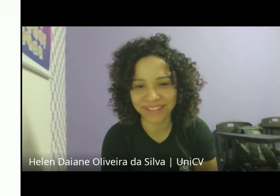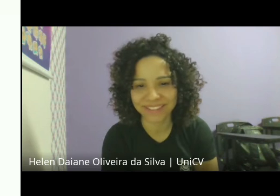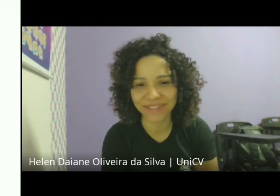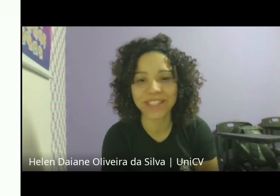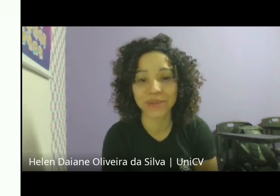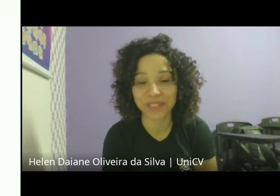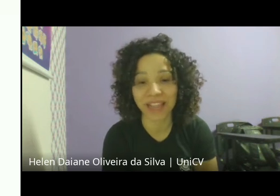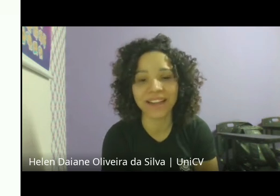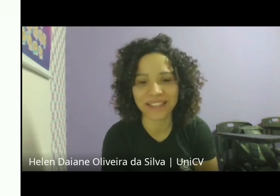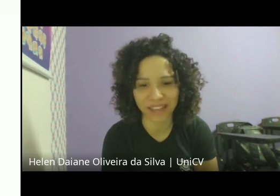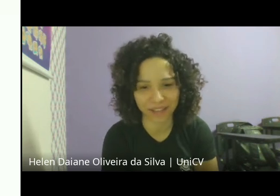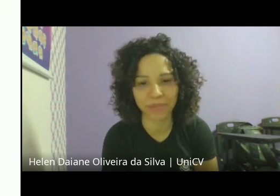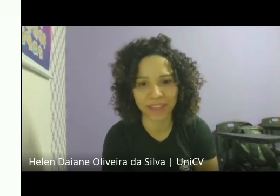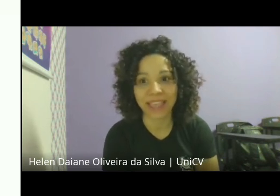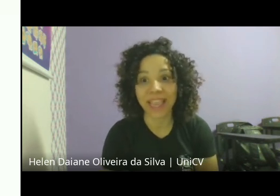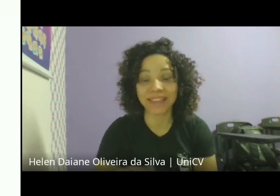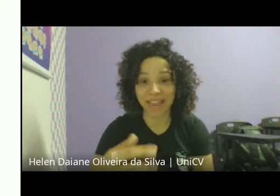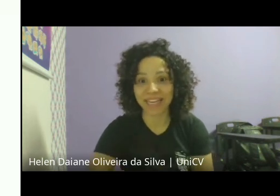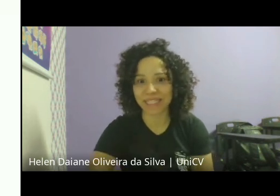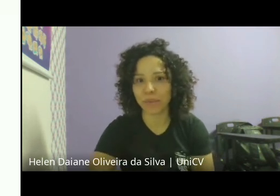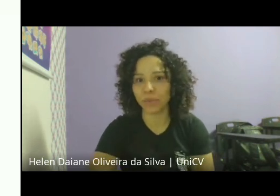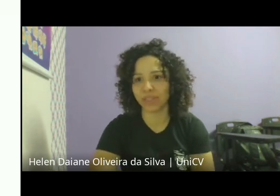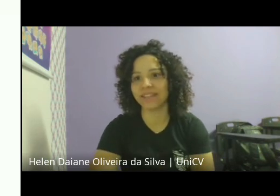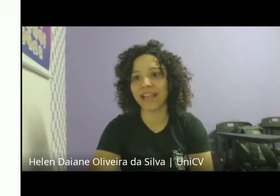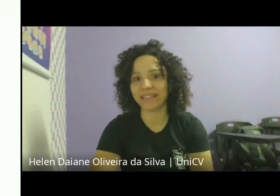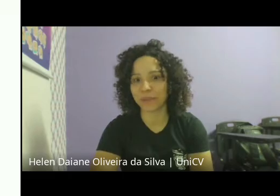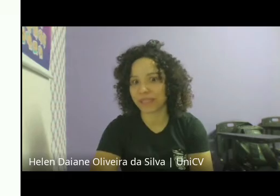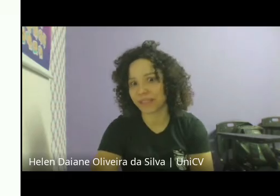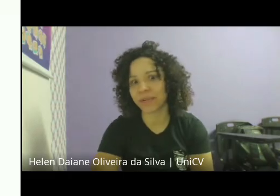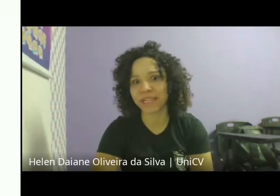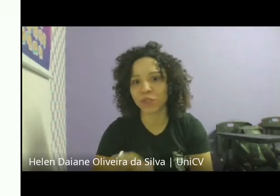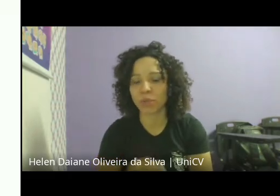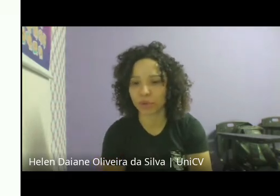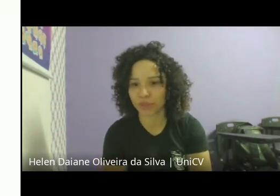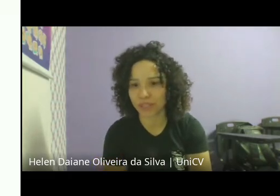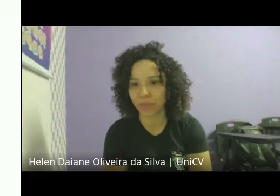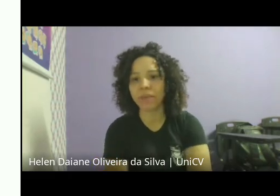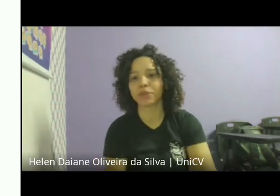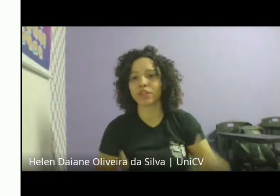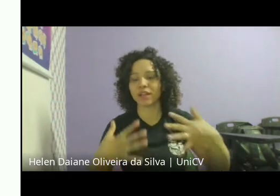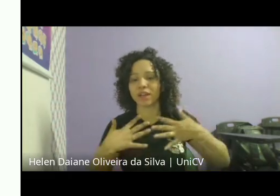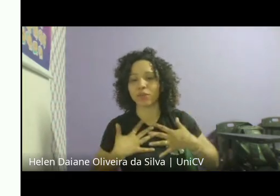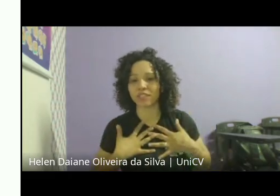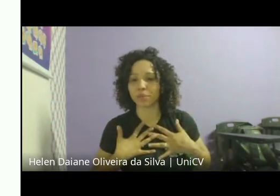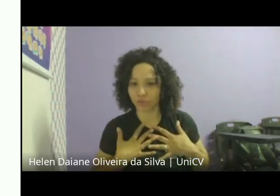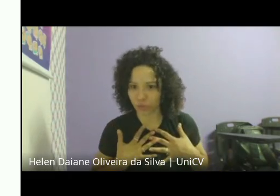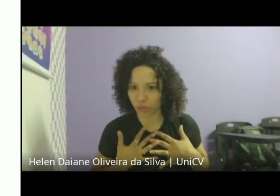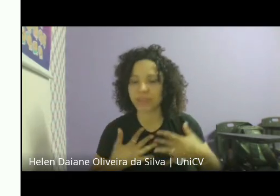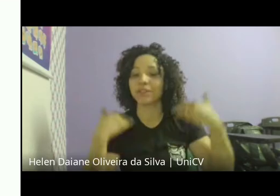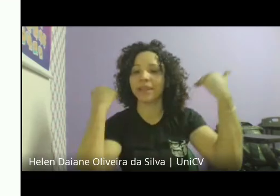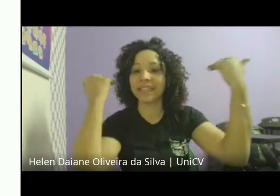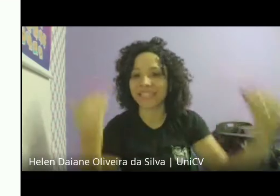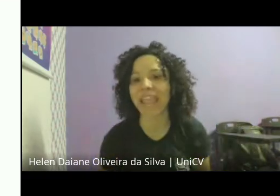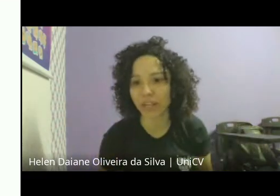também. Se vocês gostarem, quiser entrar nesse mundo, né, da interpretação, quiser isso como profissão. Professora, não, eu vou ser